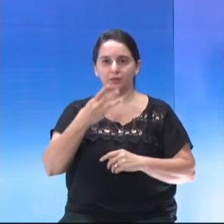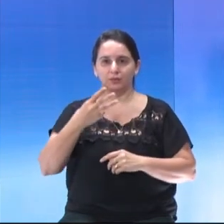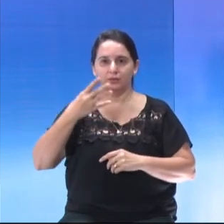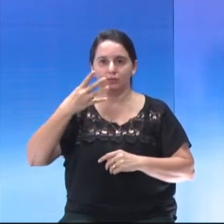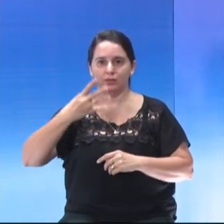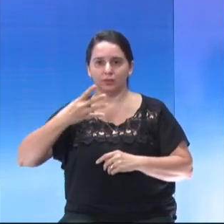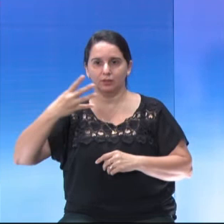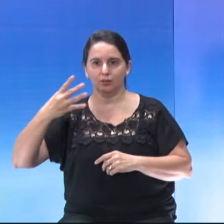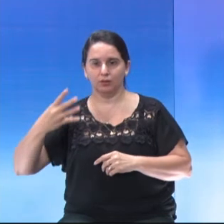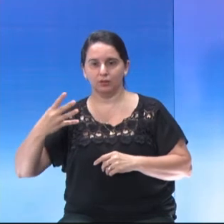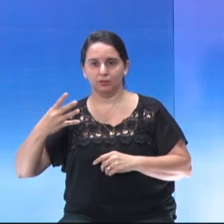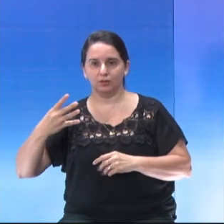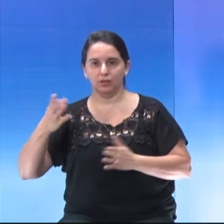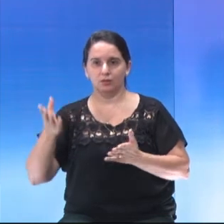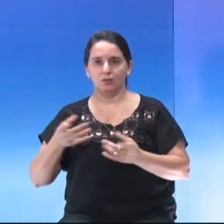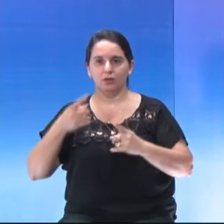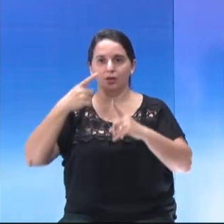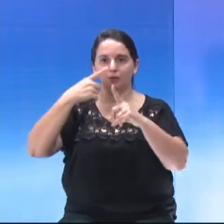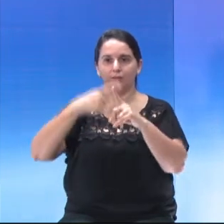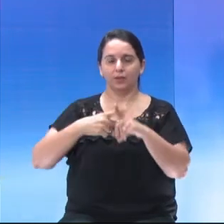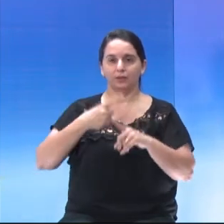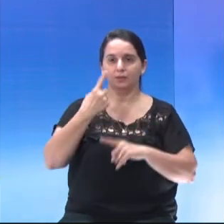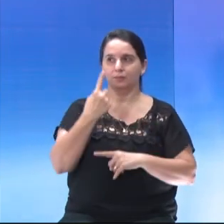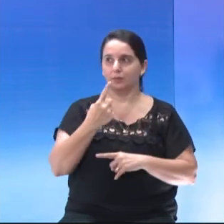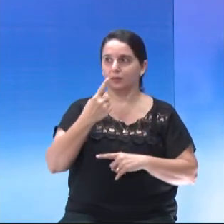1.344, agora ele é mais